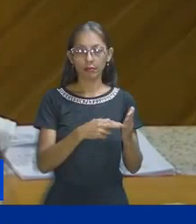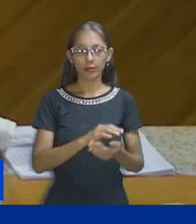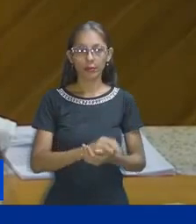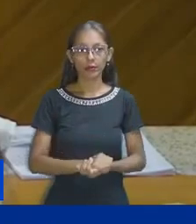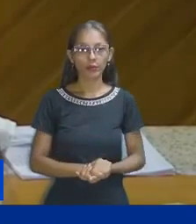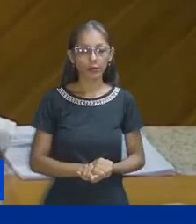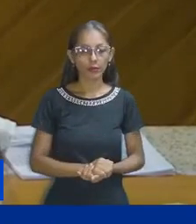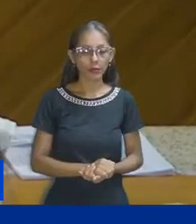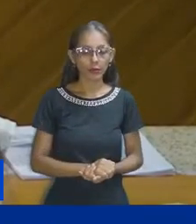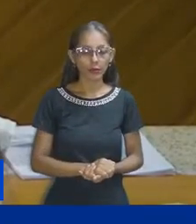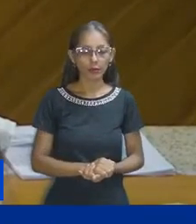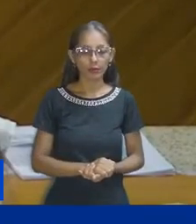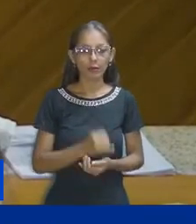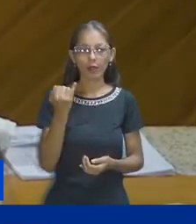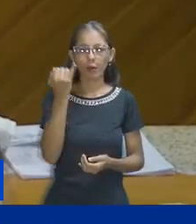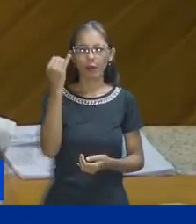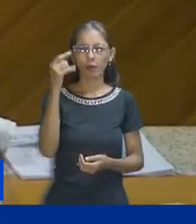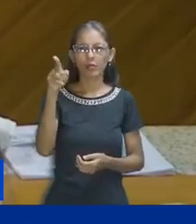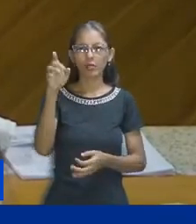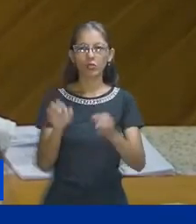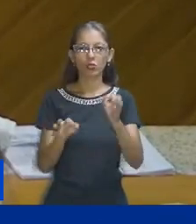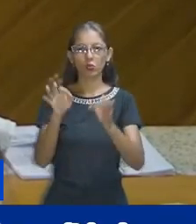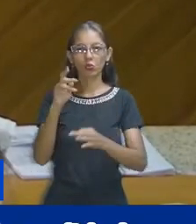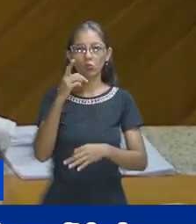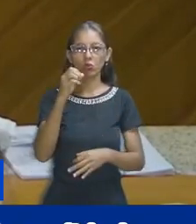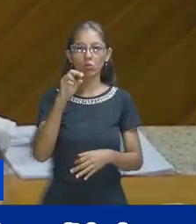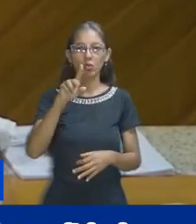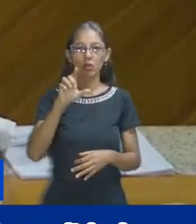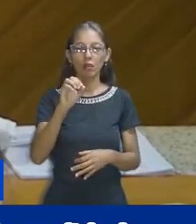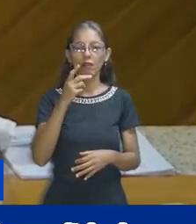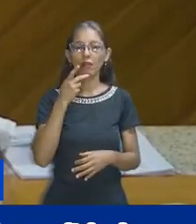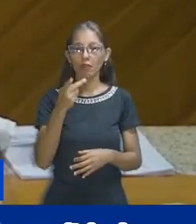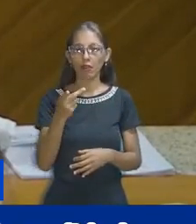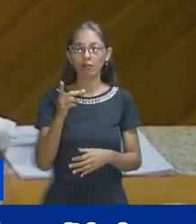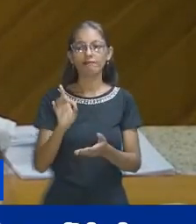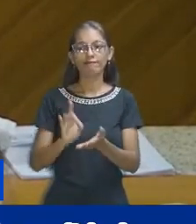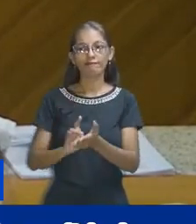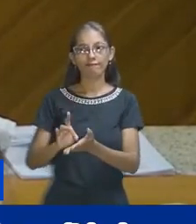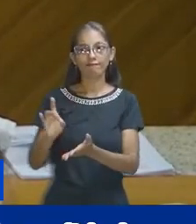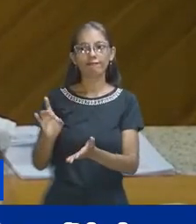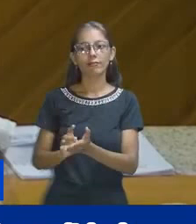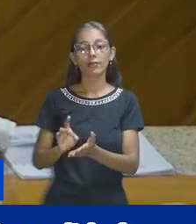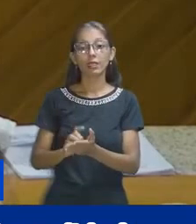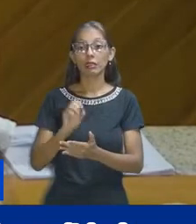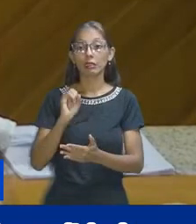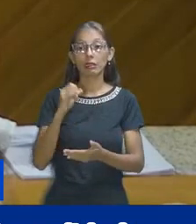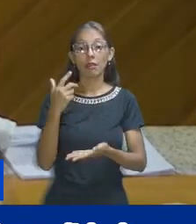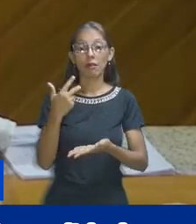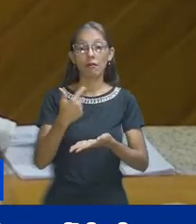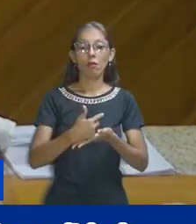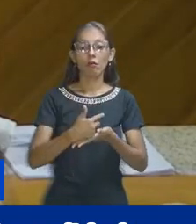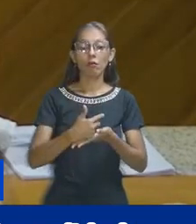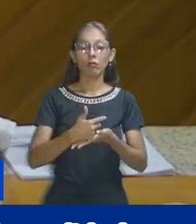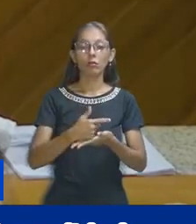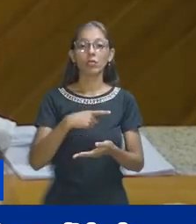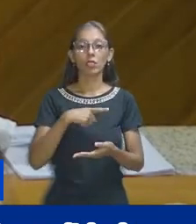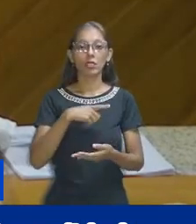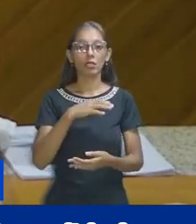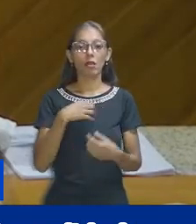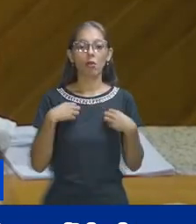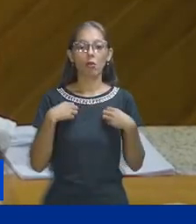Tivesse realmente câmeras nos uniformes, a prova inquisitorial ela teria uma